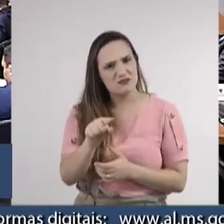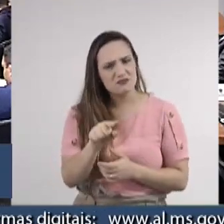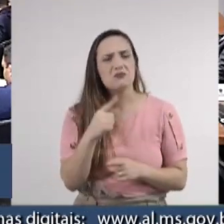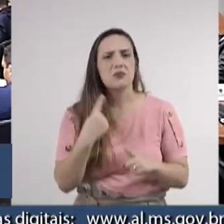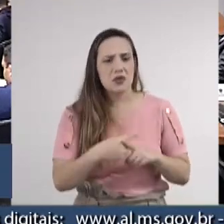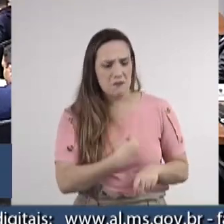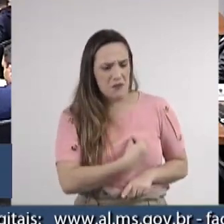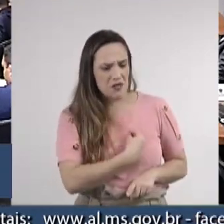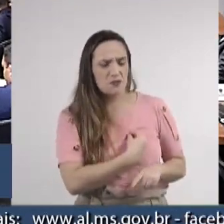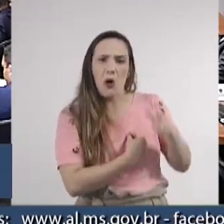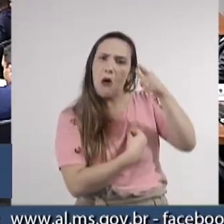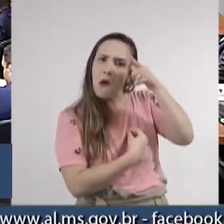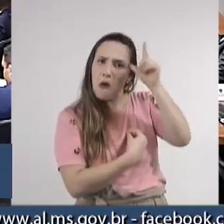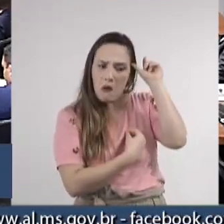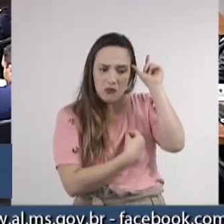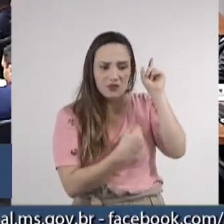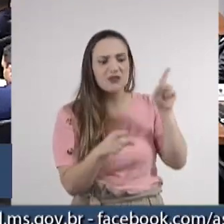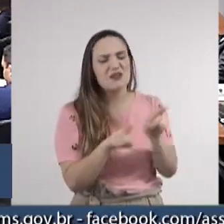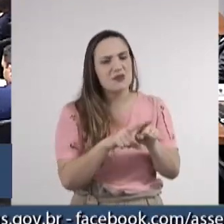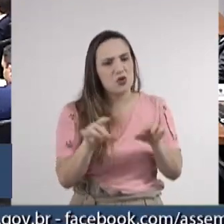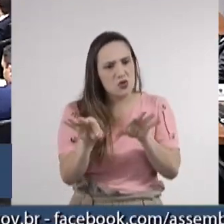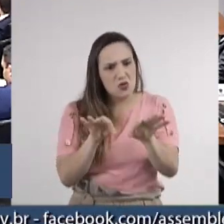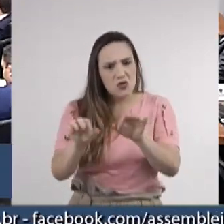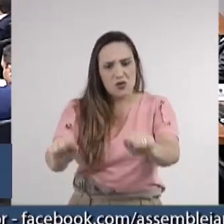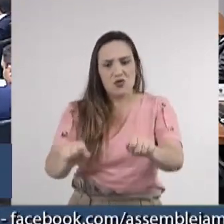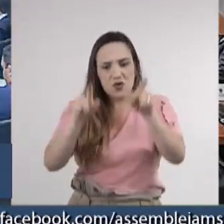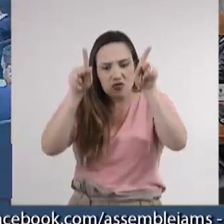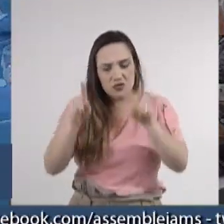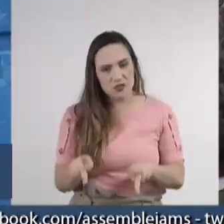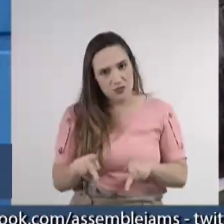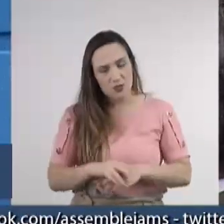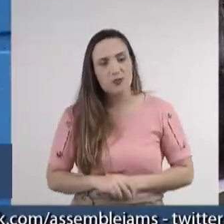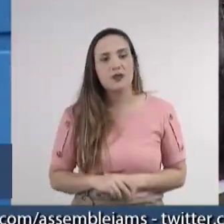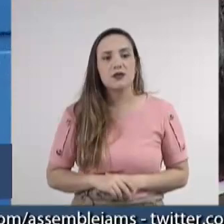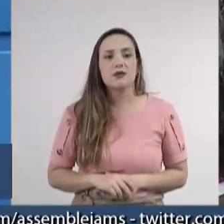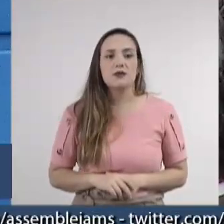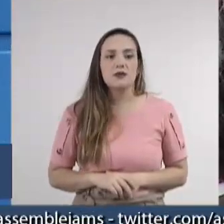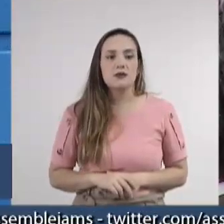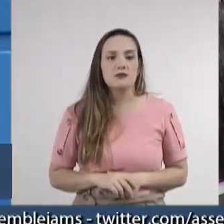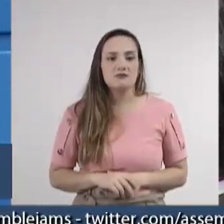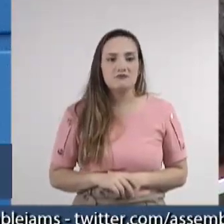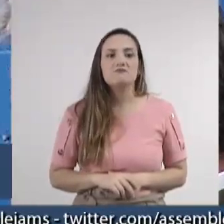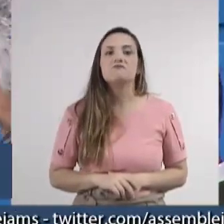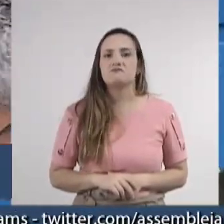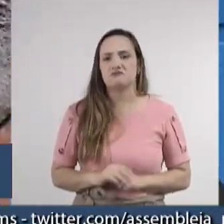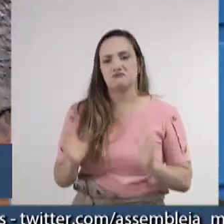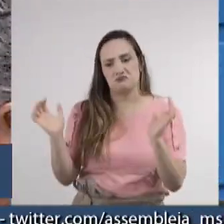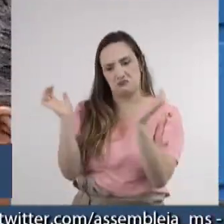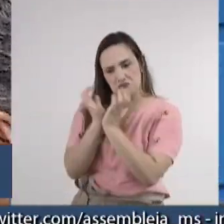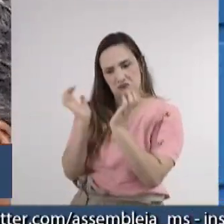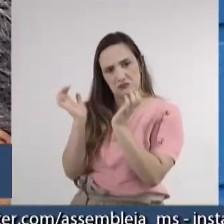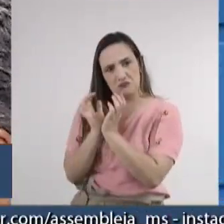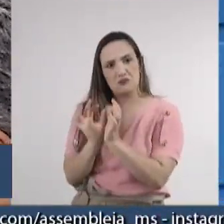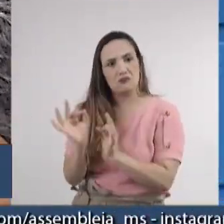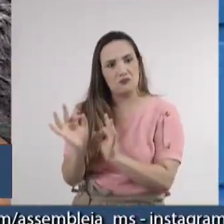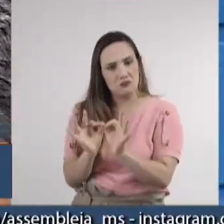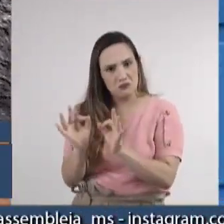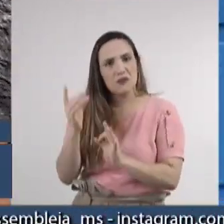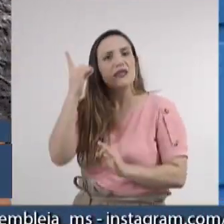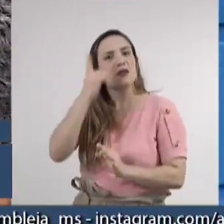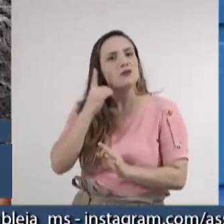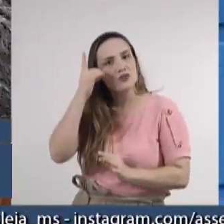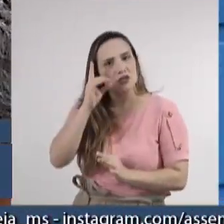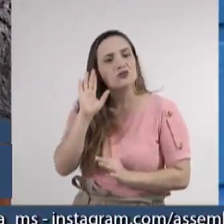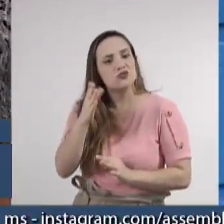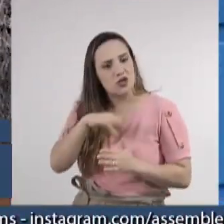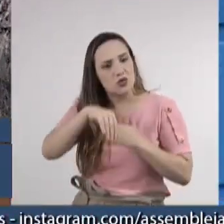pela participação, pela audiência pública, a toda a equipe, o grupo de